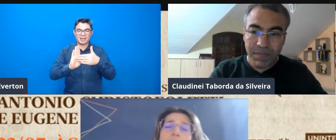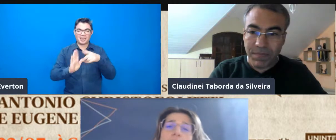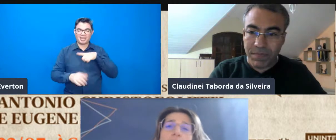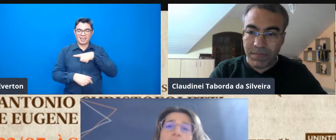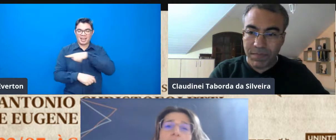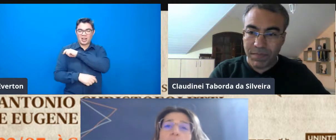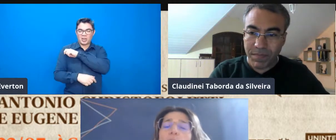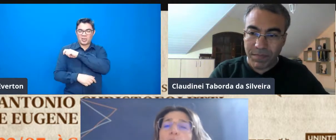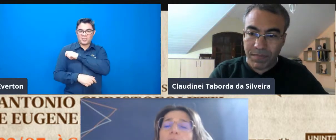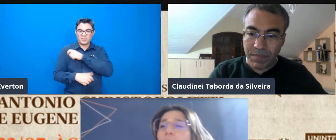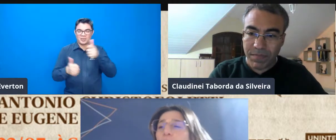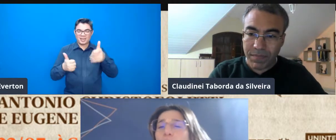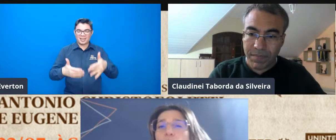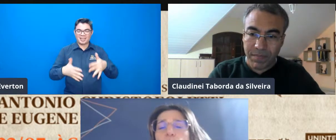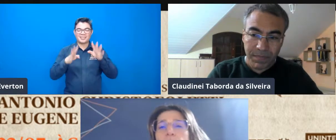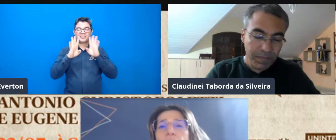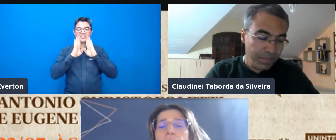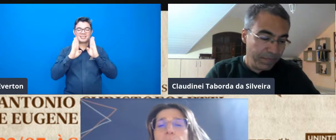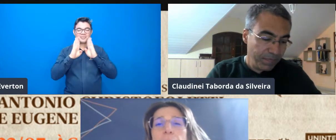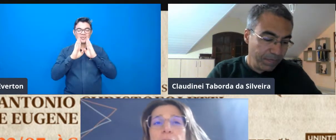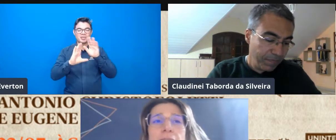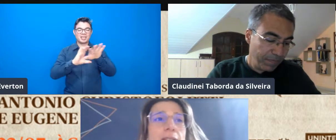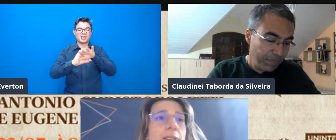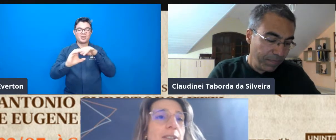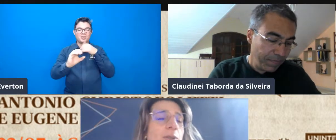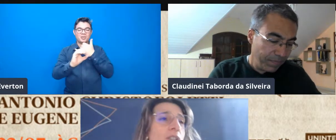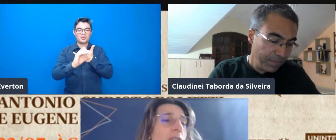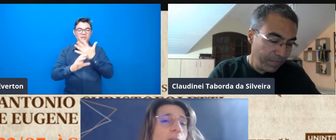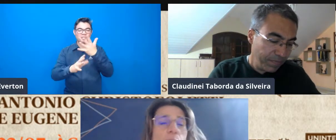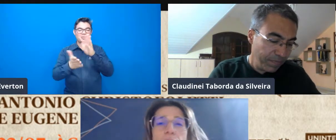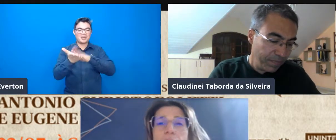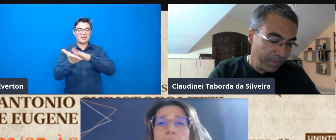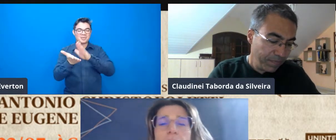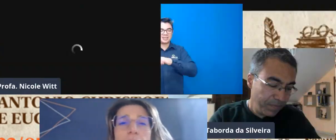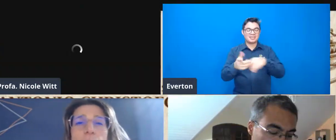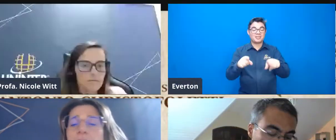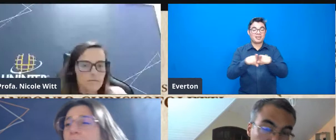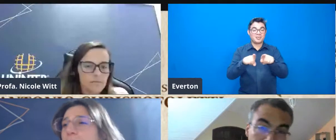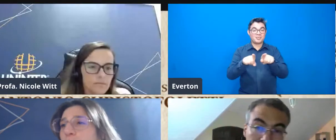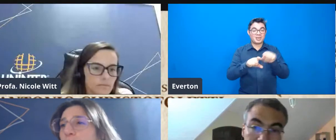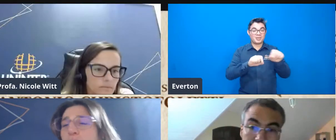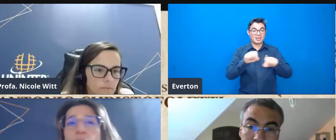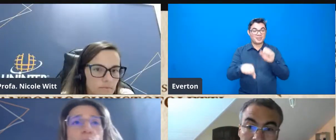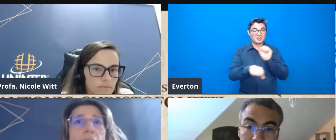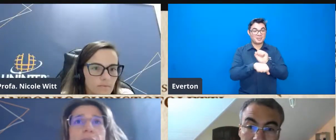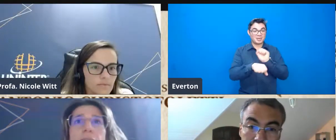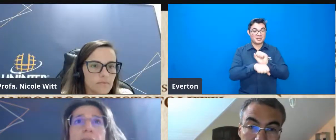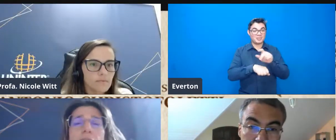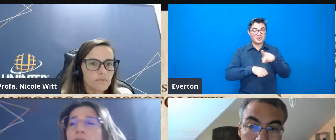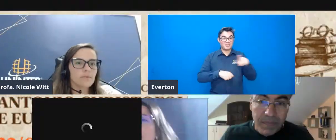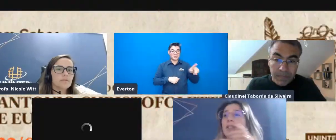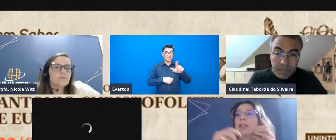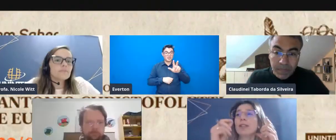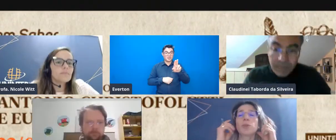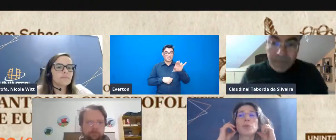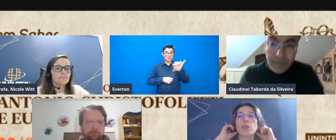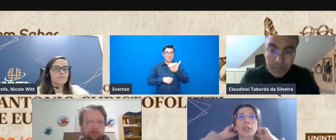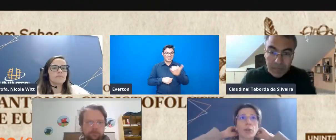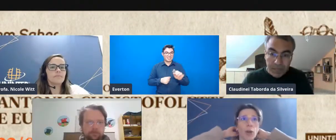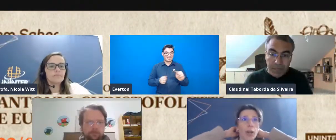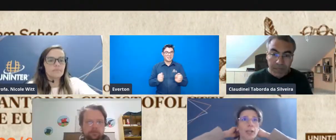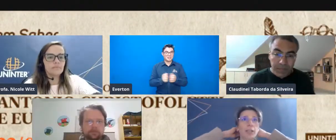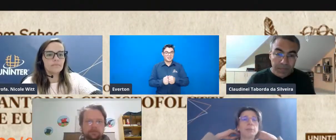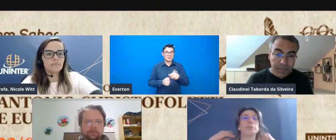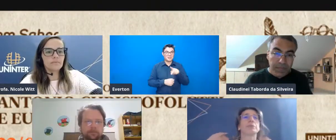no facebook no youtube enfim parabenizando acho que vamos aguardar também o professor Luiz que está chegando